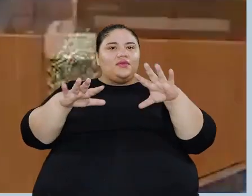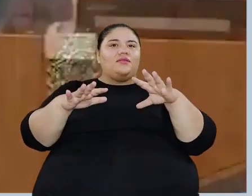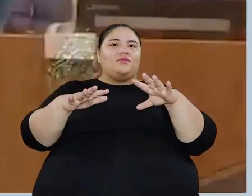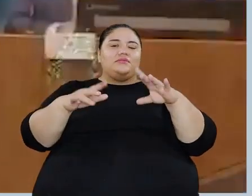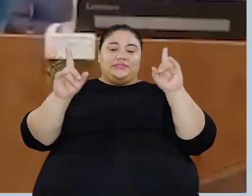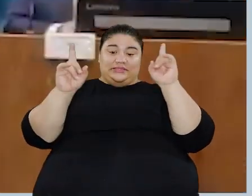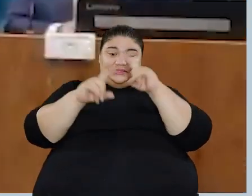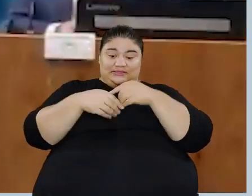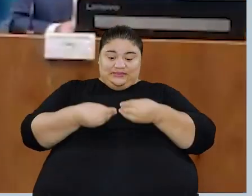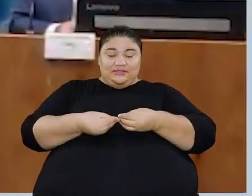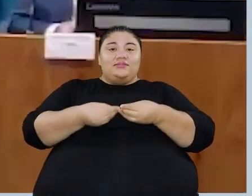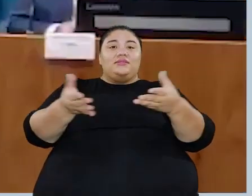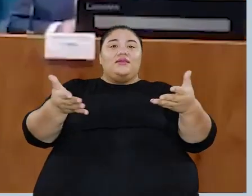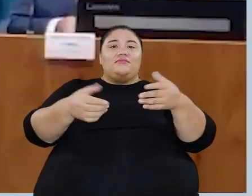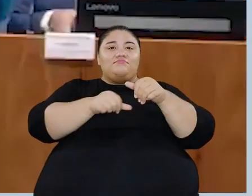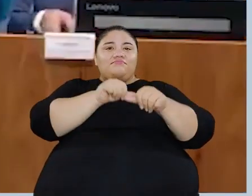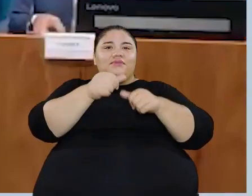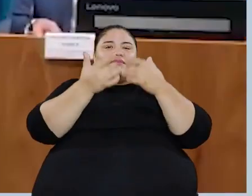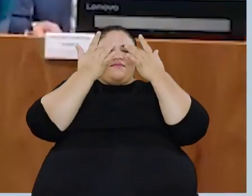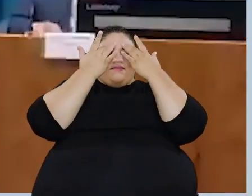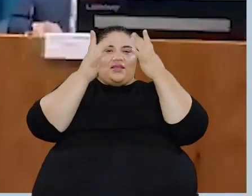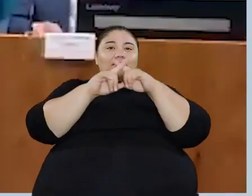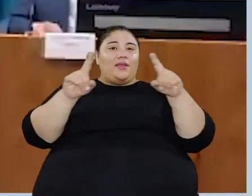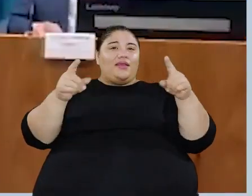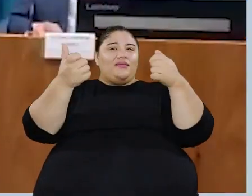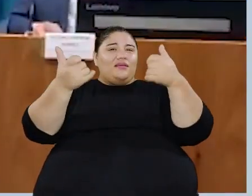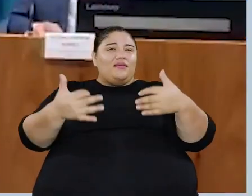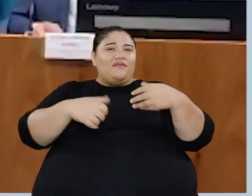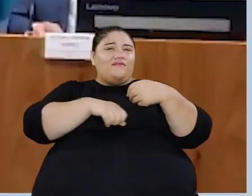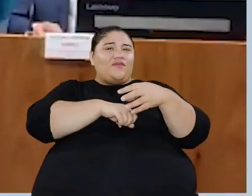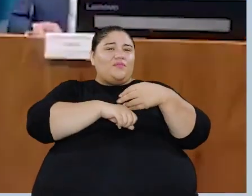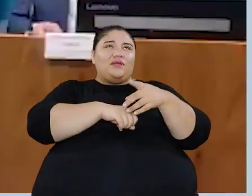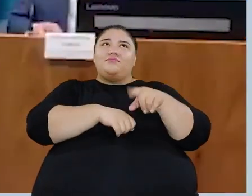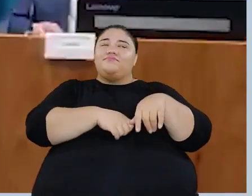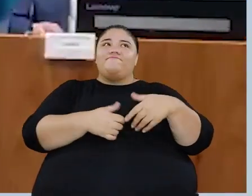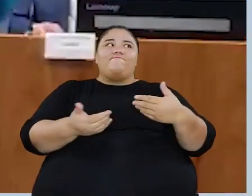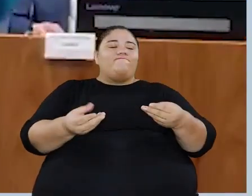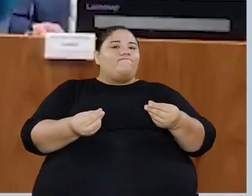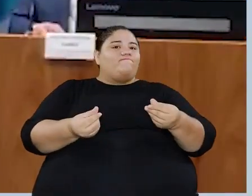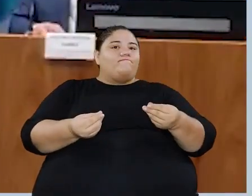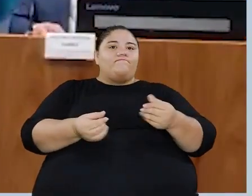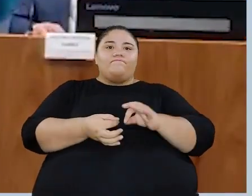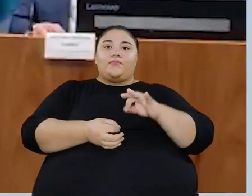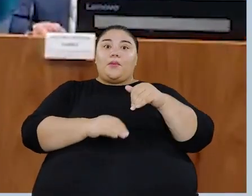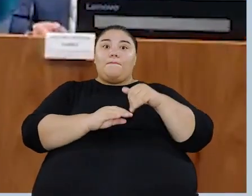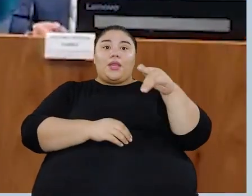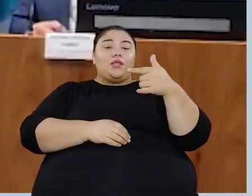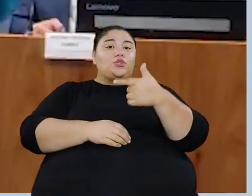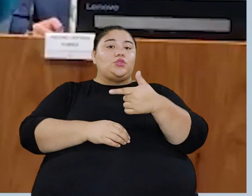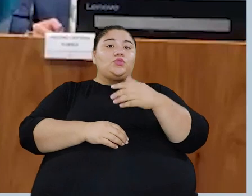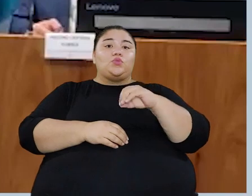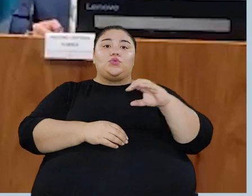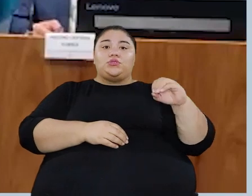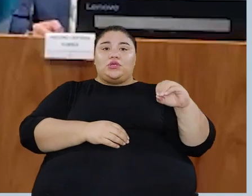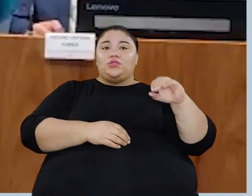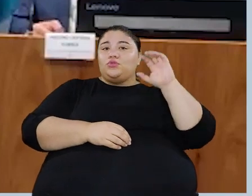capacidade de transformar o que é difícil em fácil. Mas a quantidade de informações é gigantesca. Estamos aqui com mais de